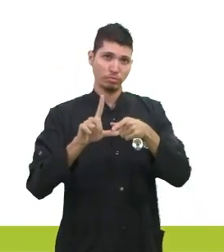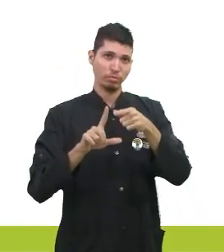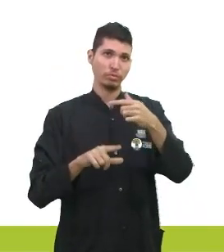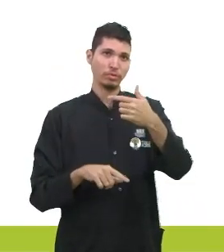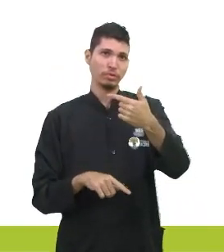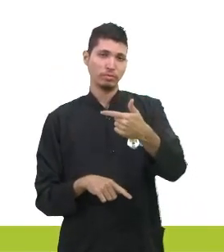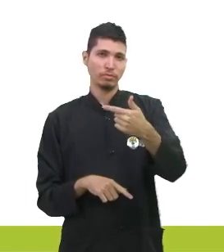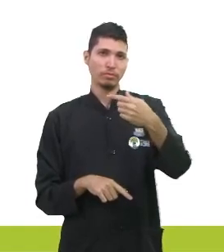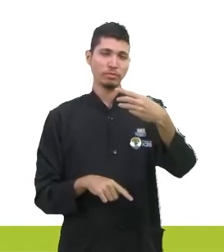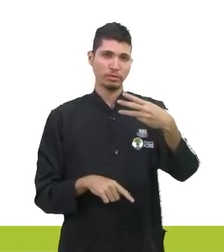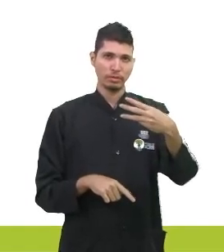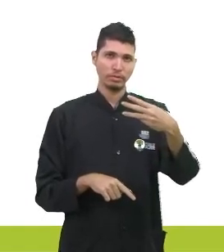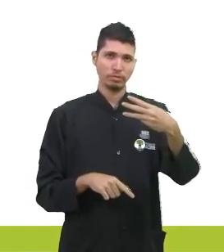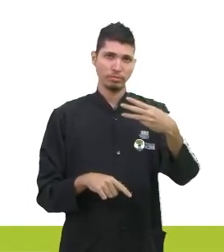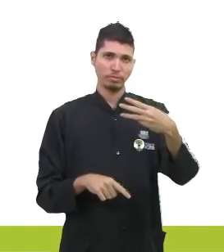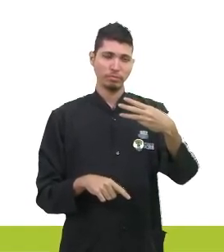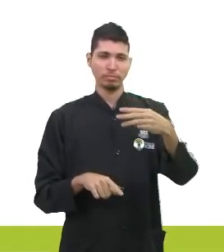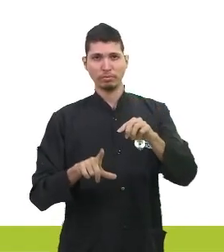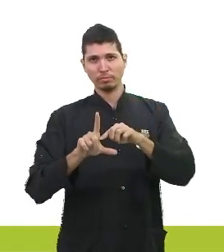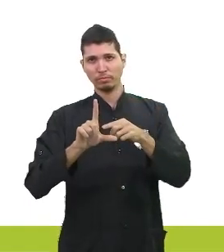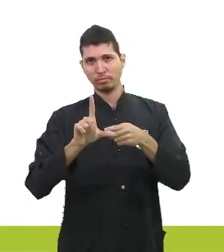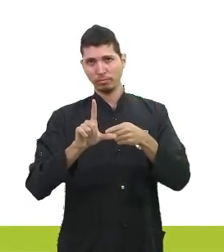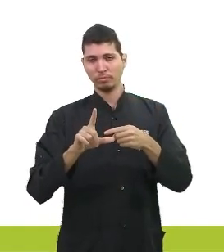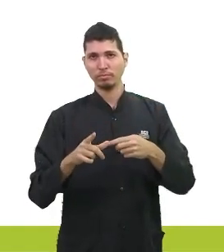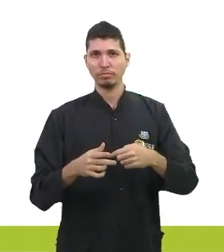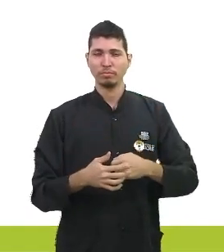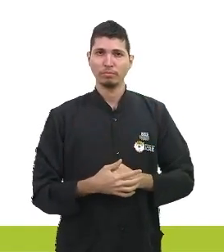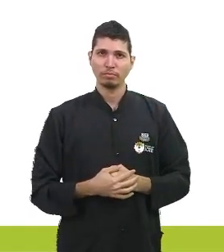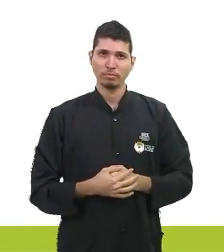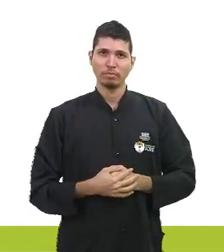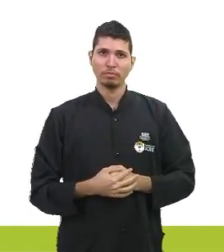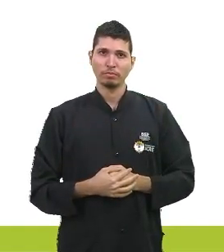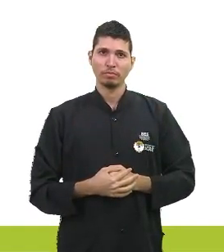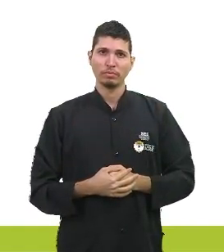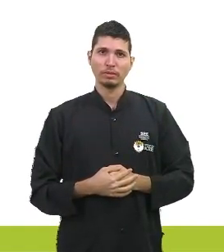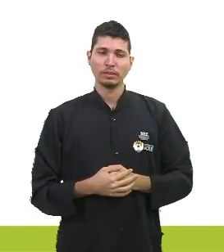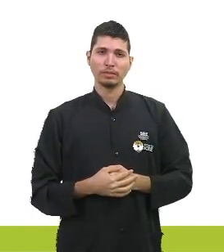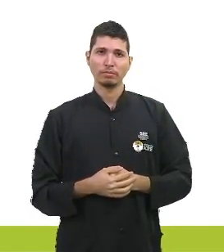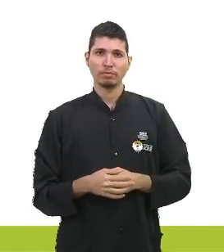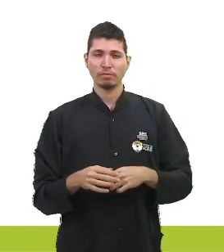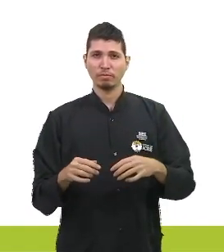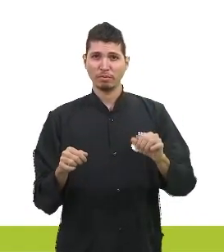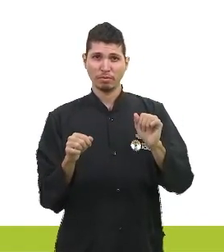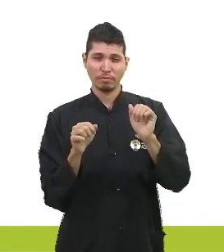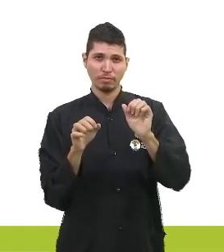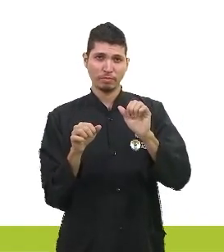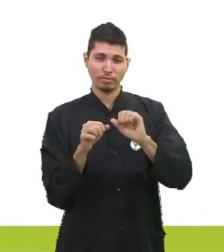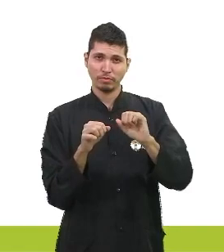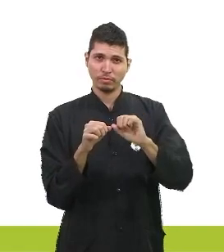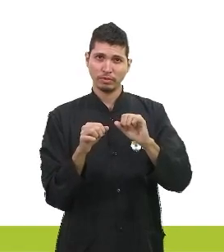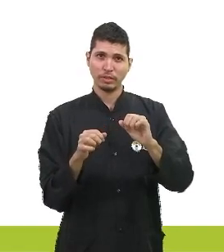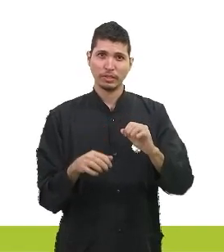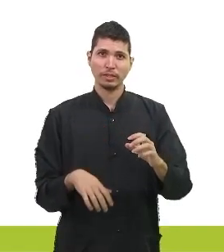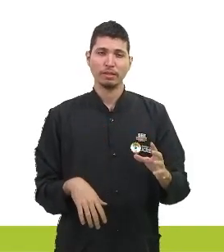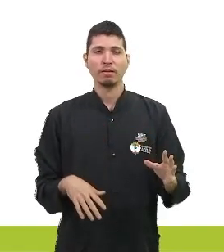graus. Para completar os 180 graus do triângulo formado